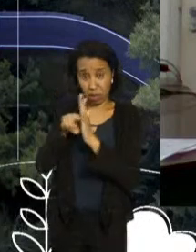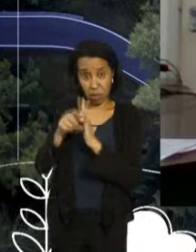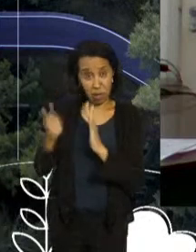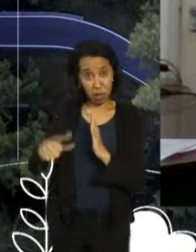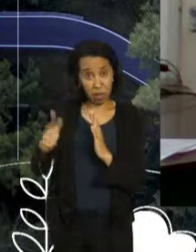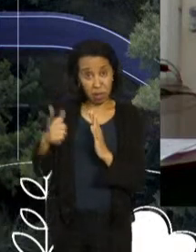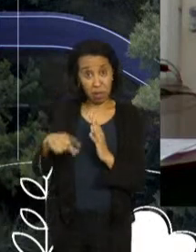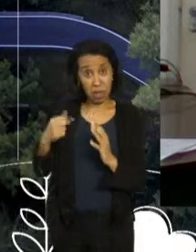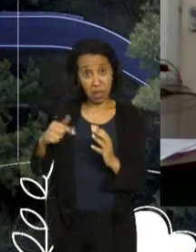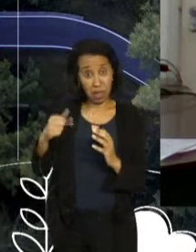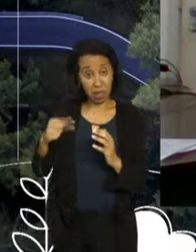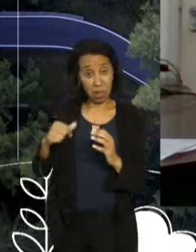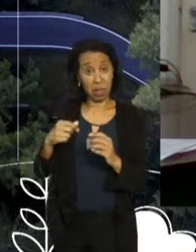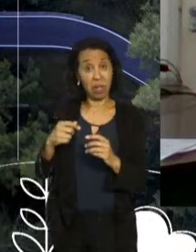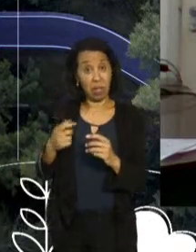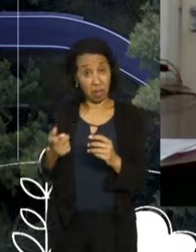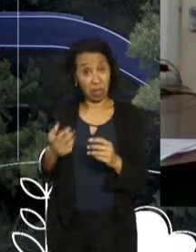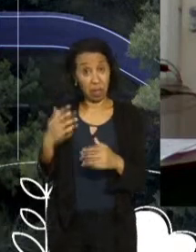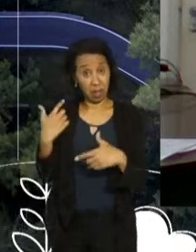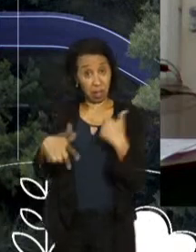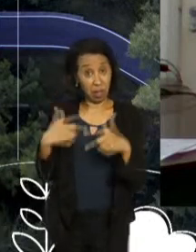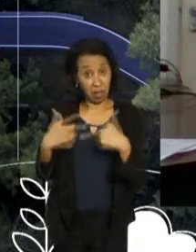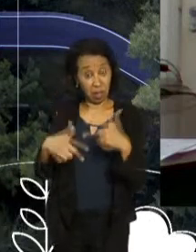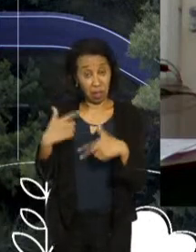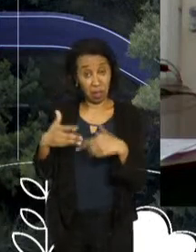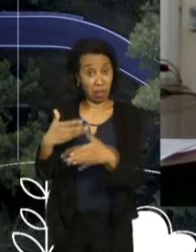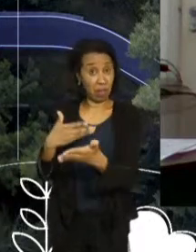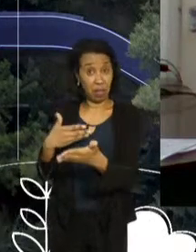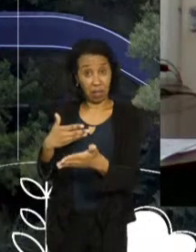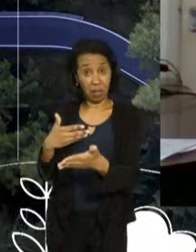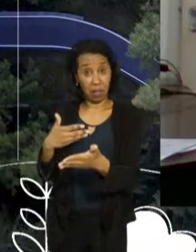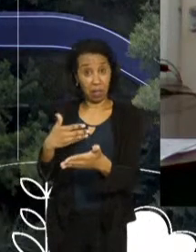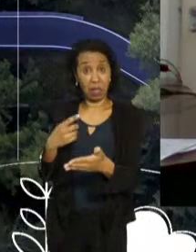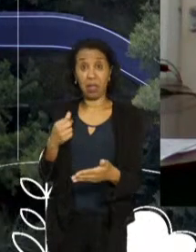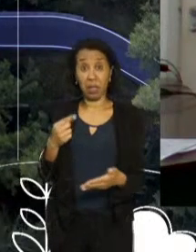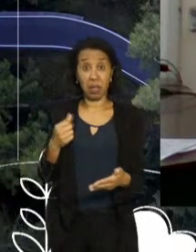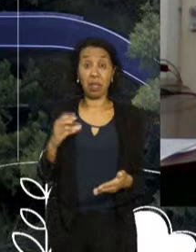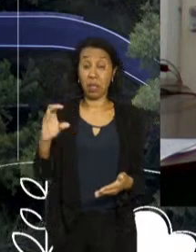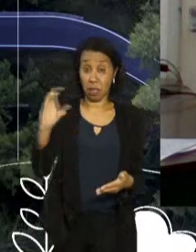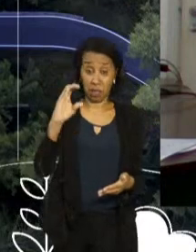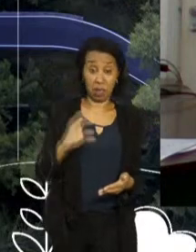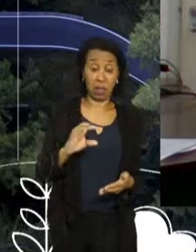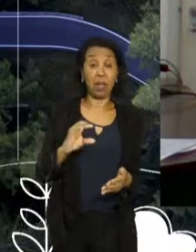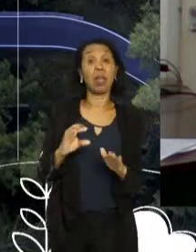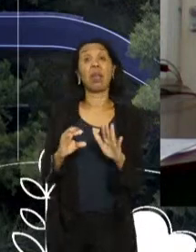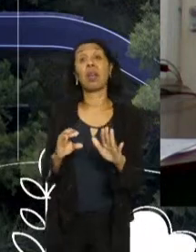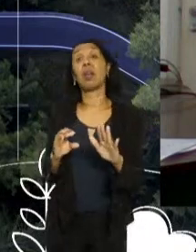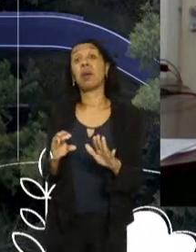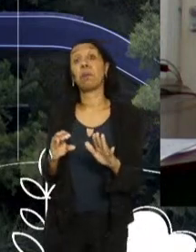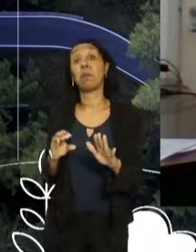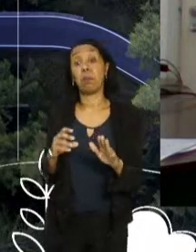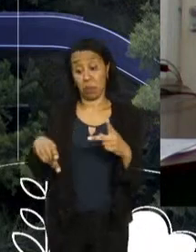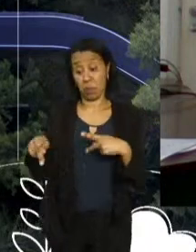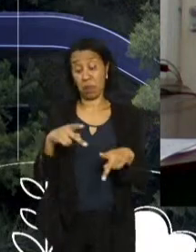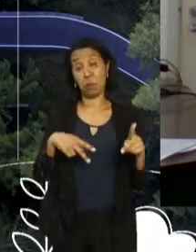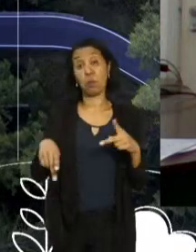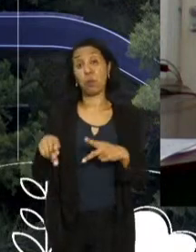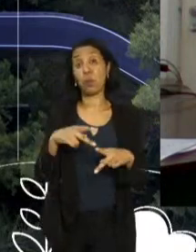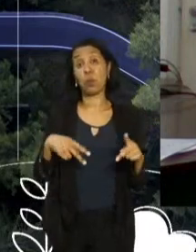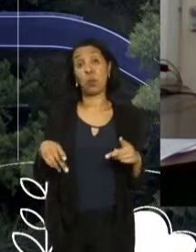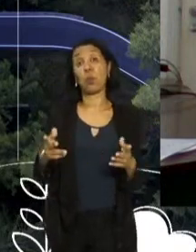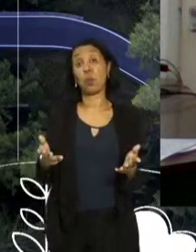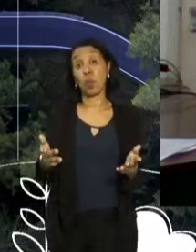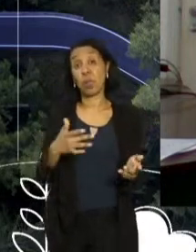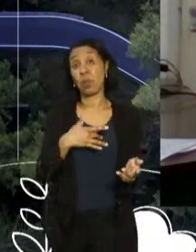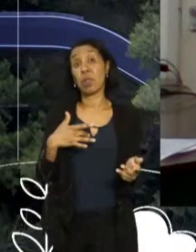uma grande quantidade de recursos no subsídio tarifa, é vantajoso. Mas e para a população? E o quanto que a saúde